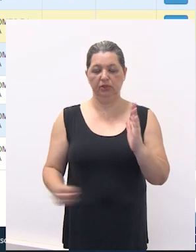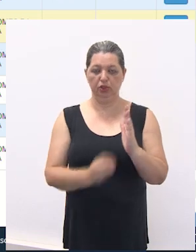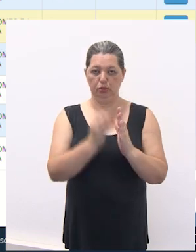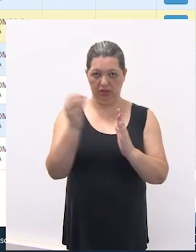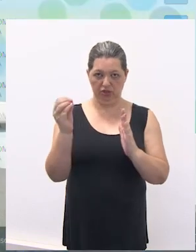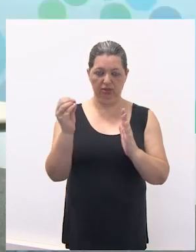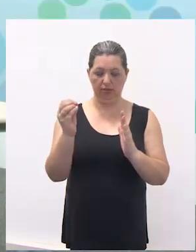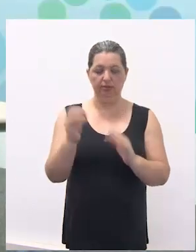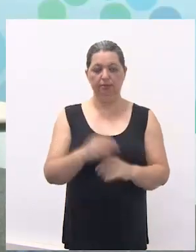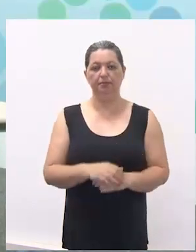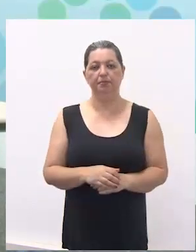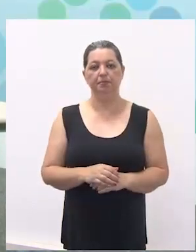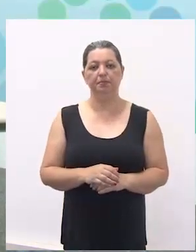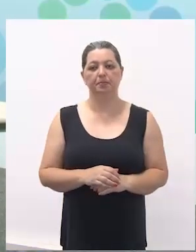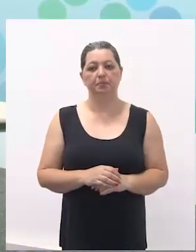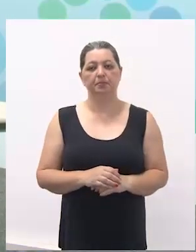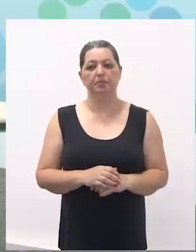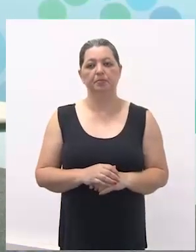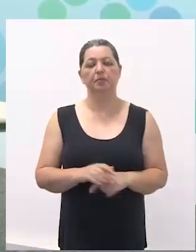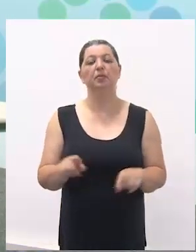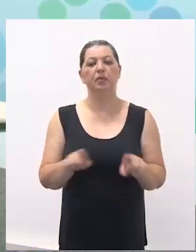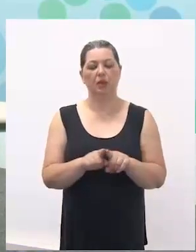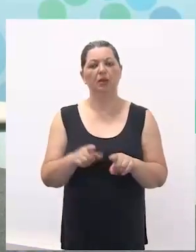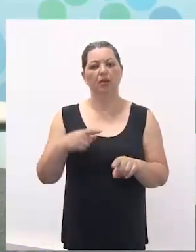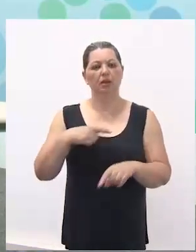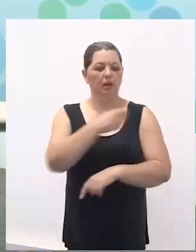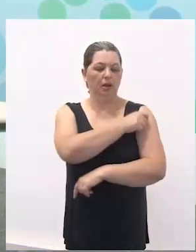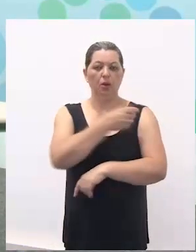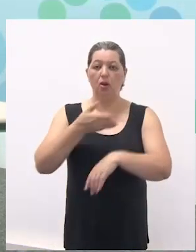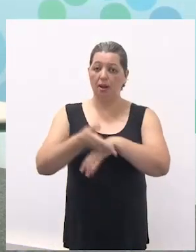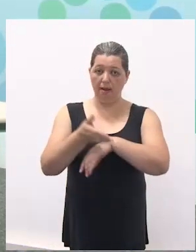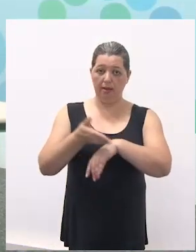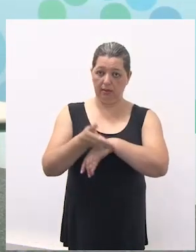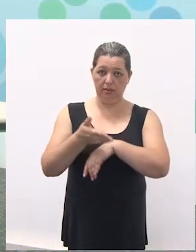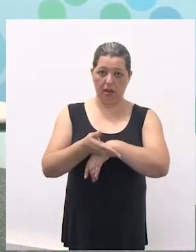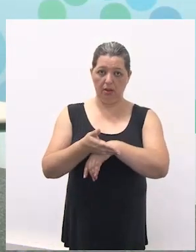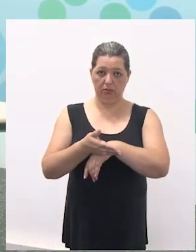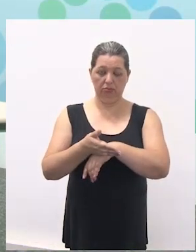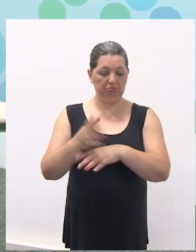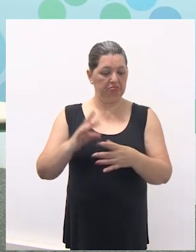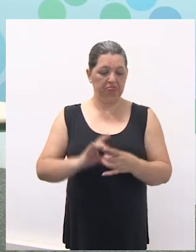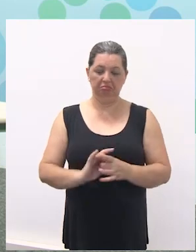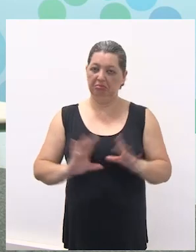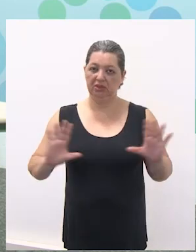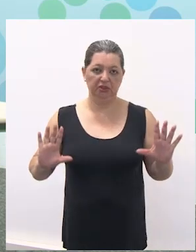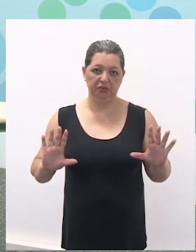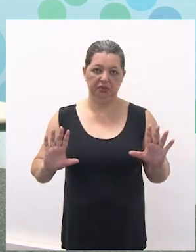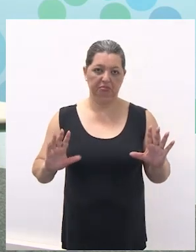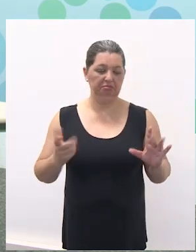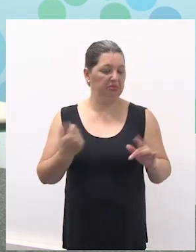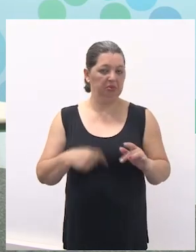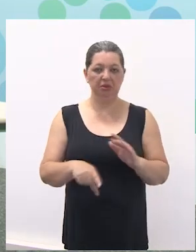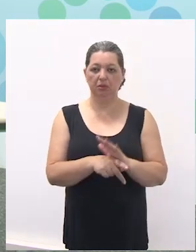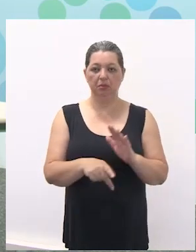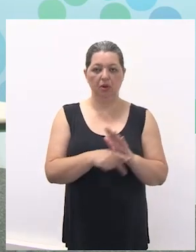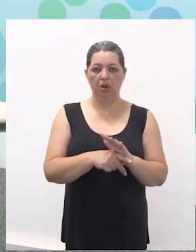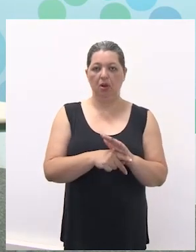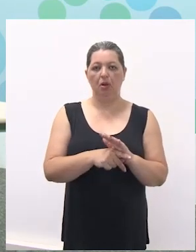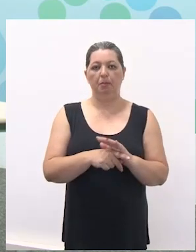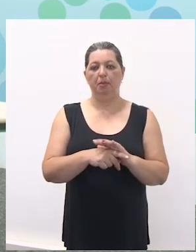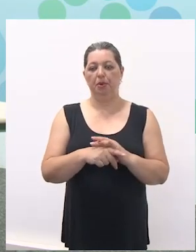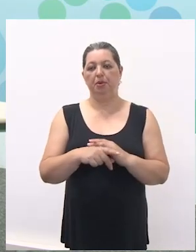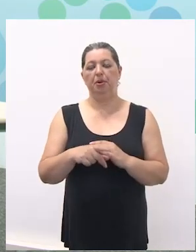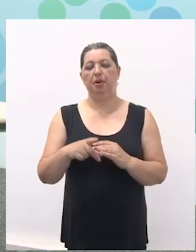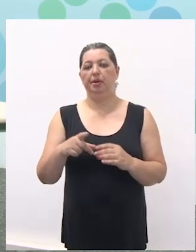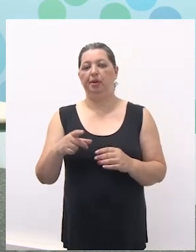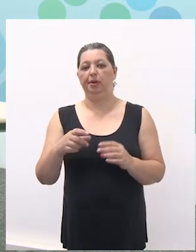né? E aí os alunos têm acesso automaticamente, né? Sem precisar de acessar pelo código, porque a gente também tem